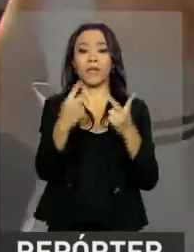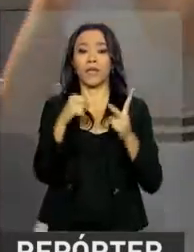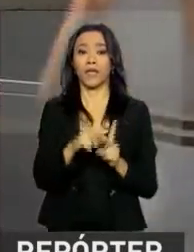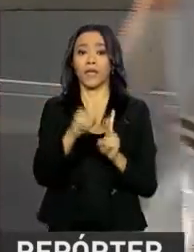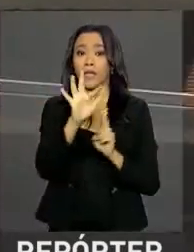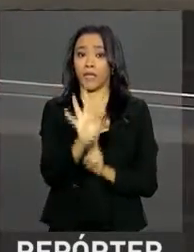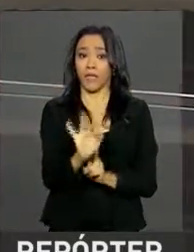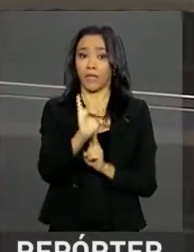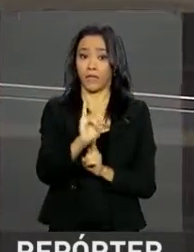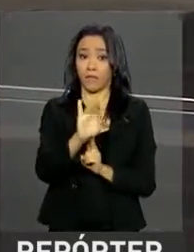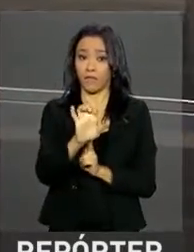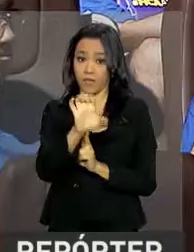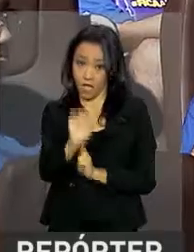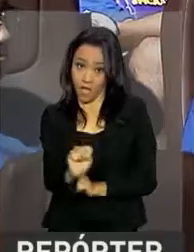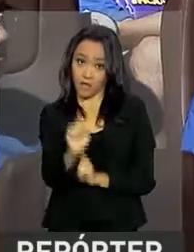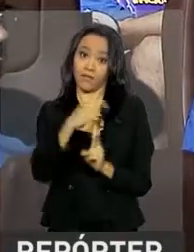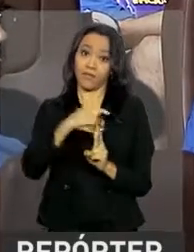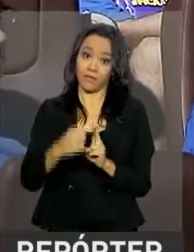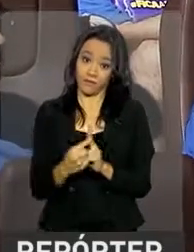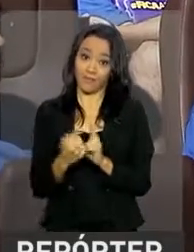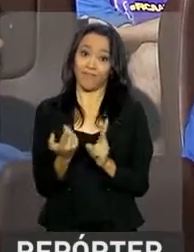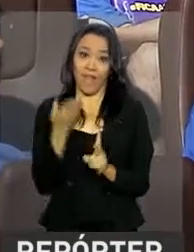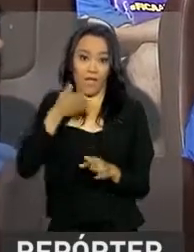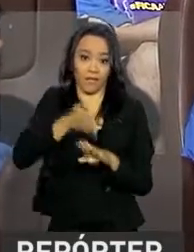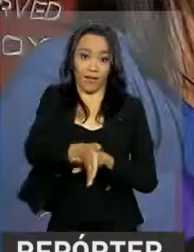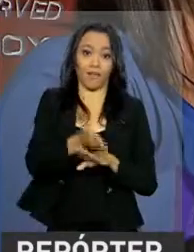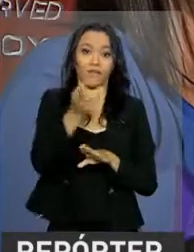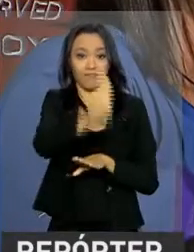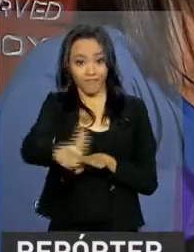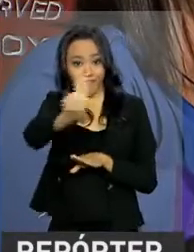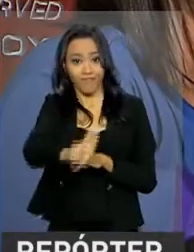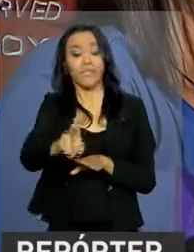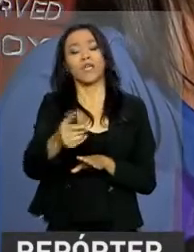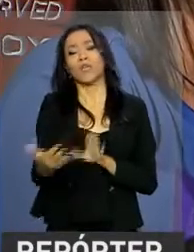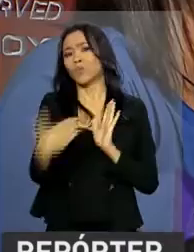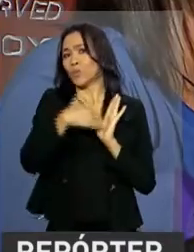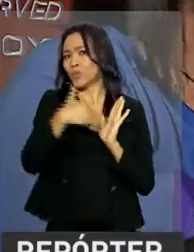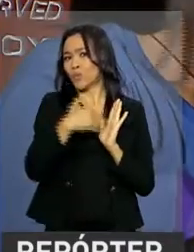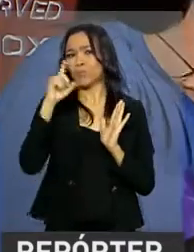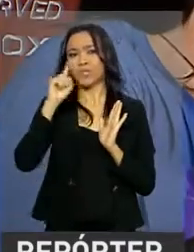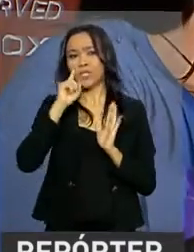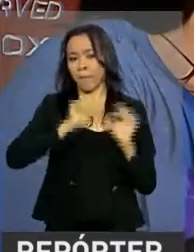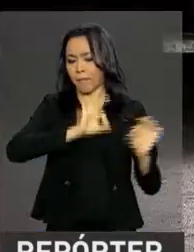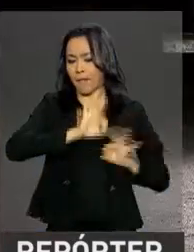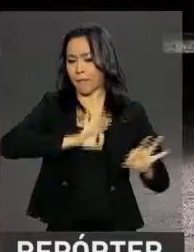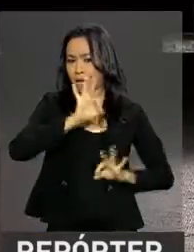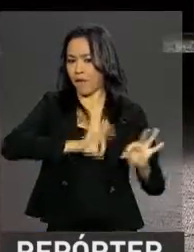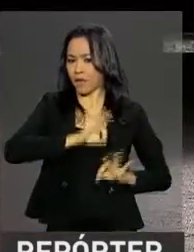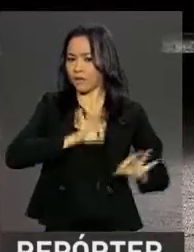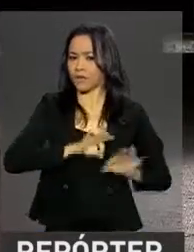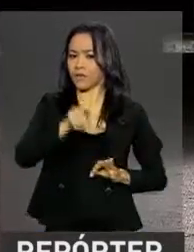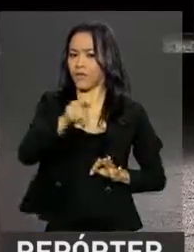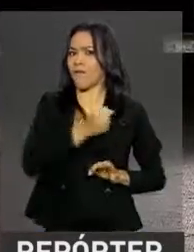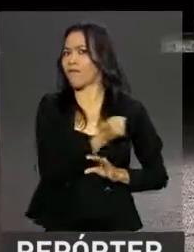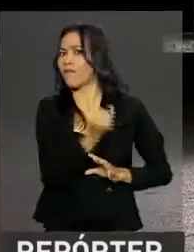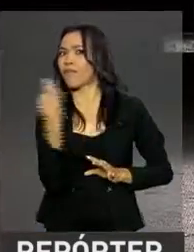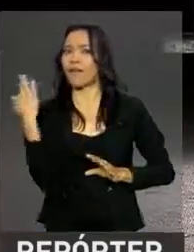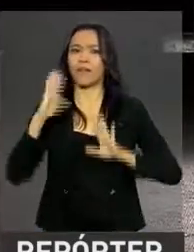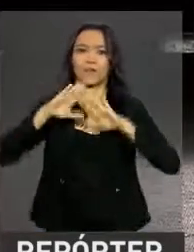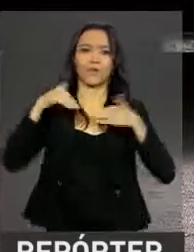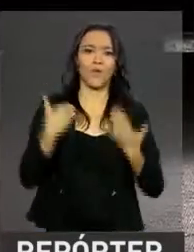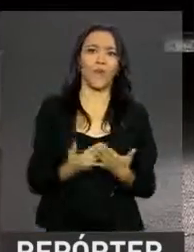de Financiamento Estudantil. Para ajudar os alunos nos últimos dias de preparação para o exame, muitas